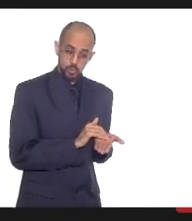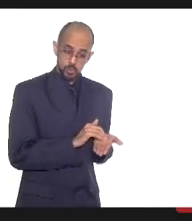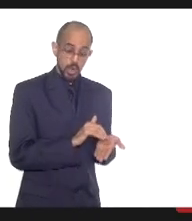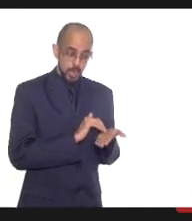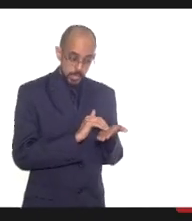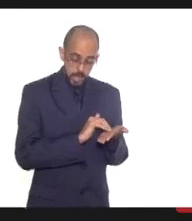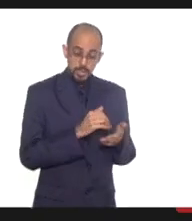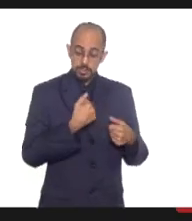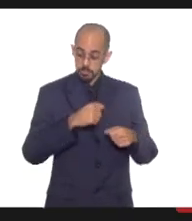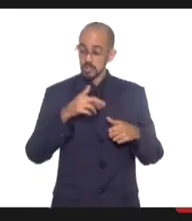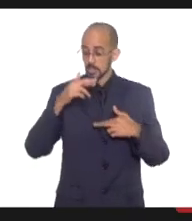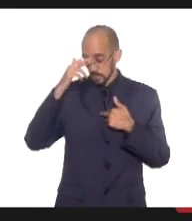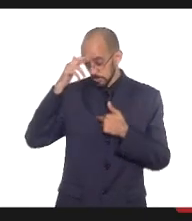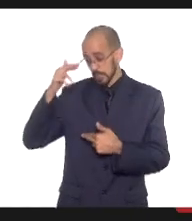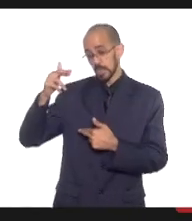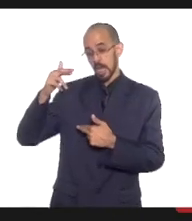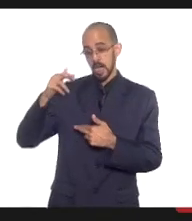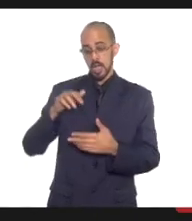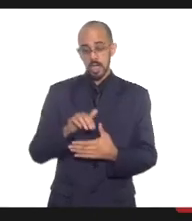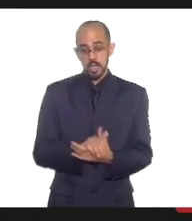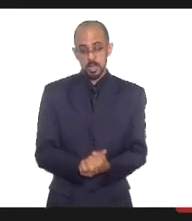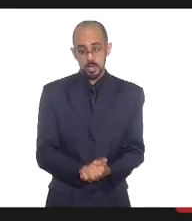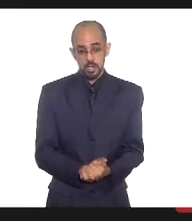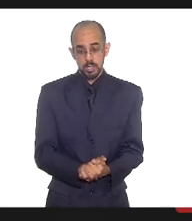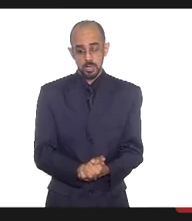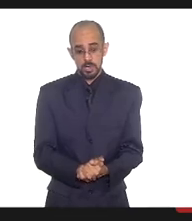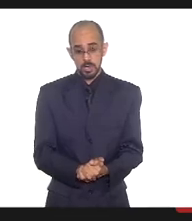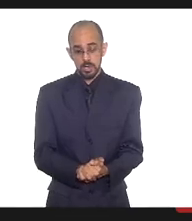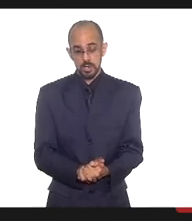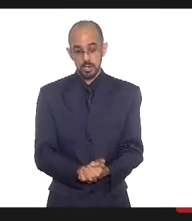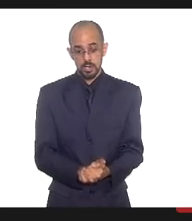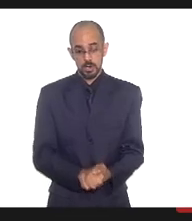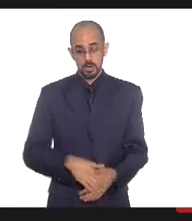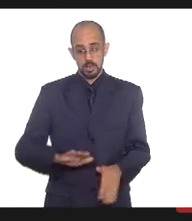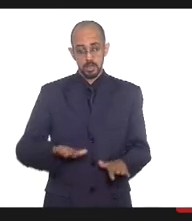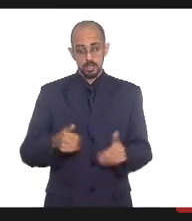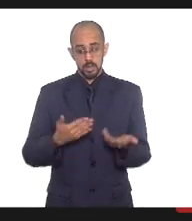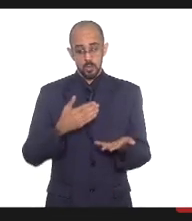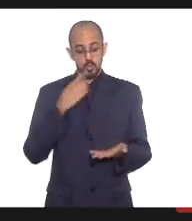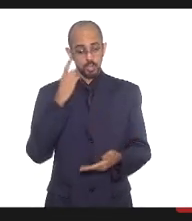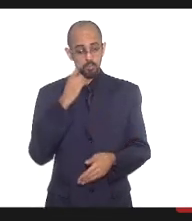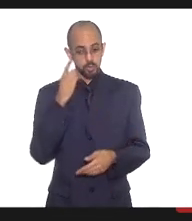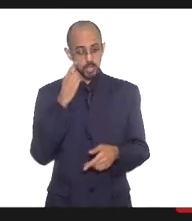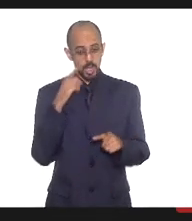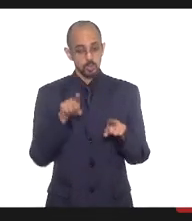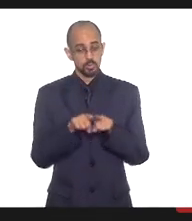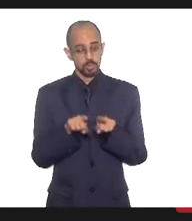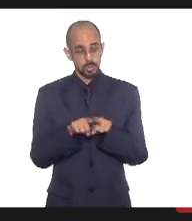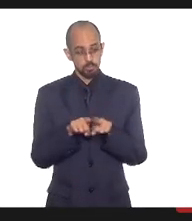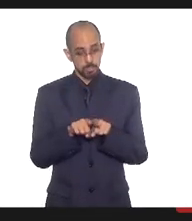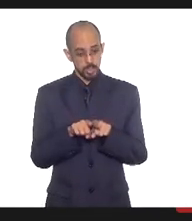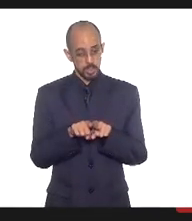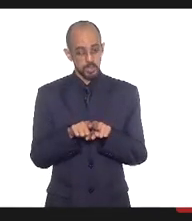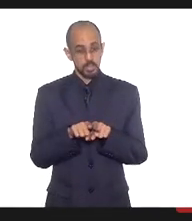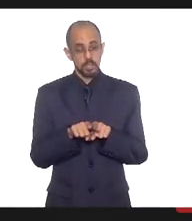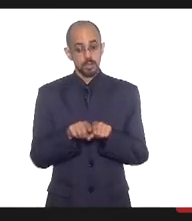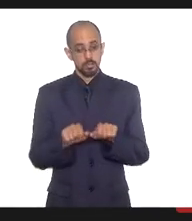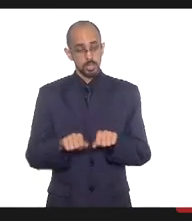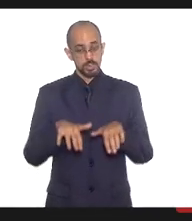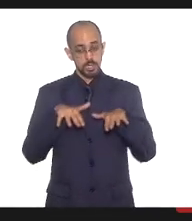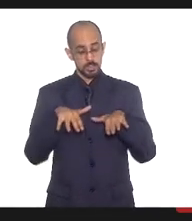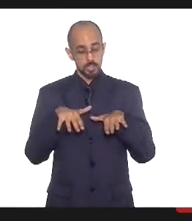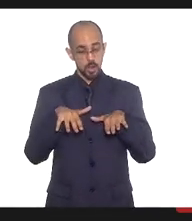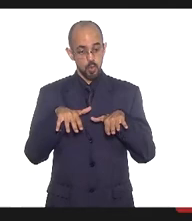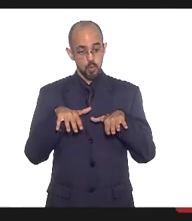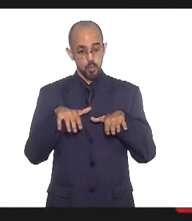Lei se cumprir então o deputado inclusive numa audiência de uma sessão